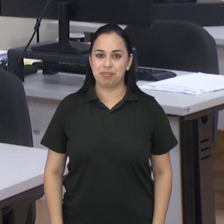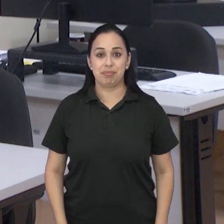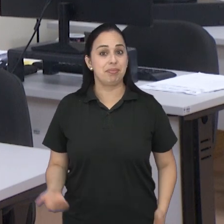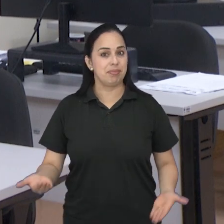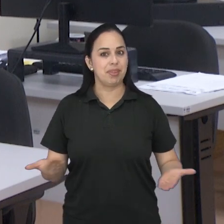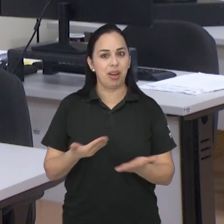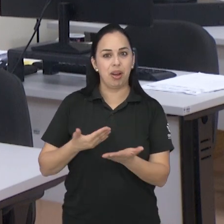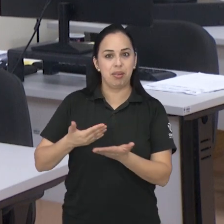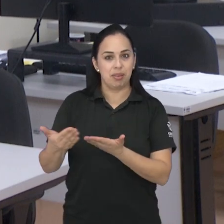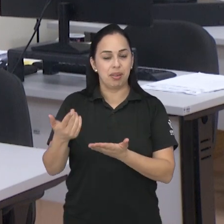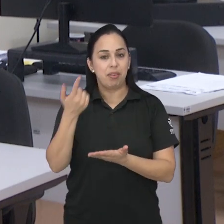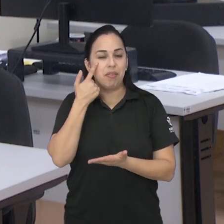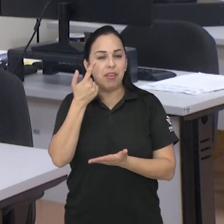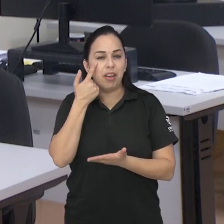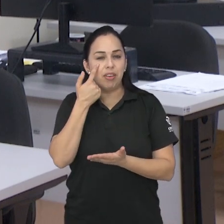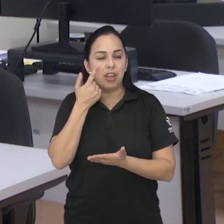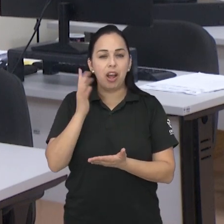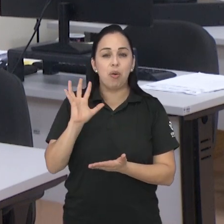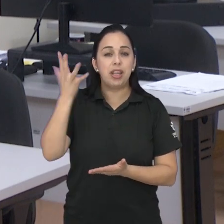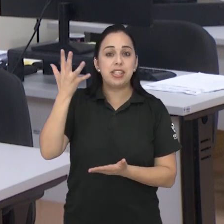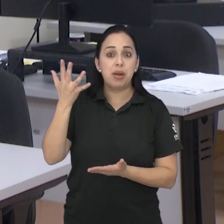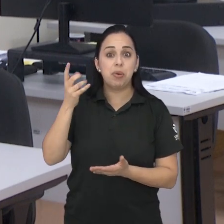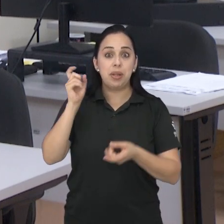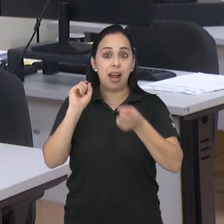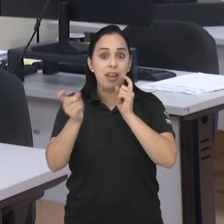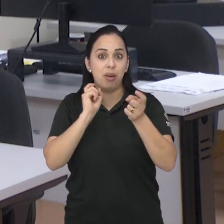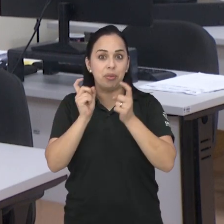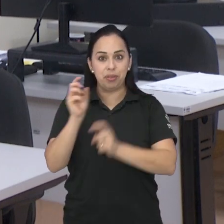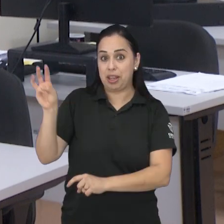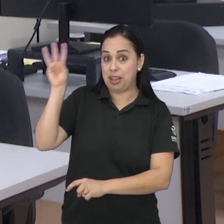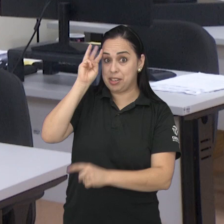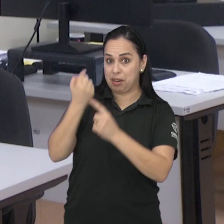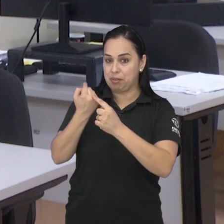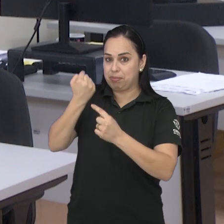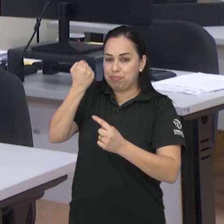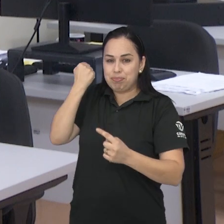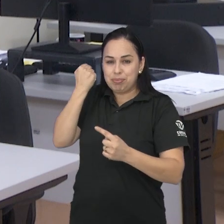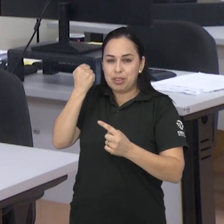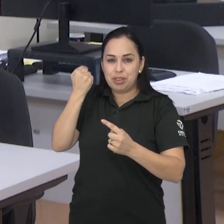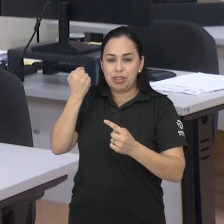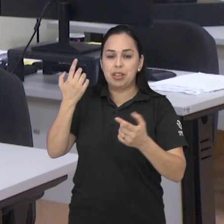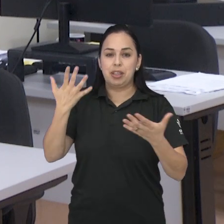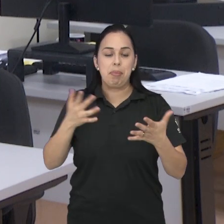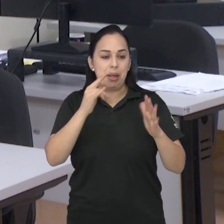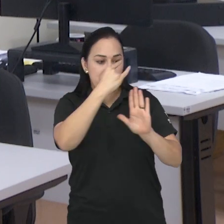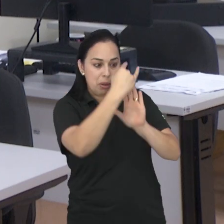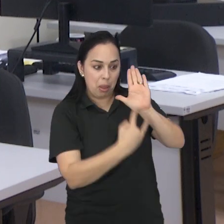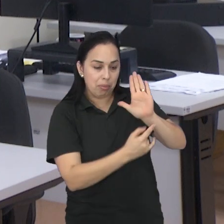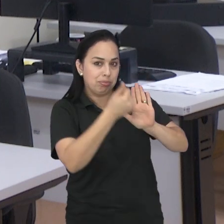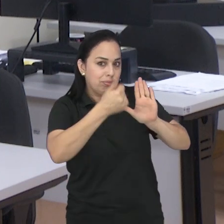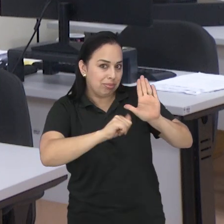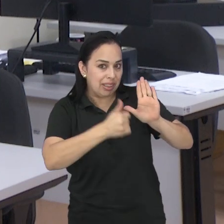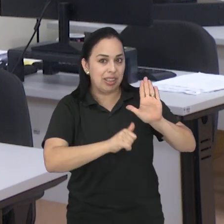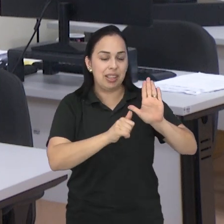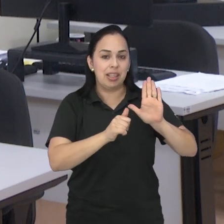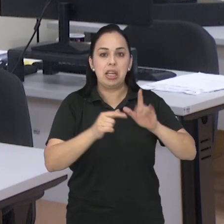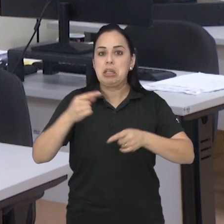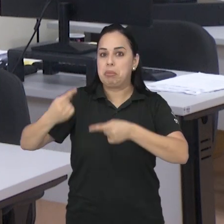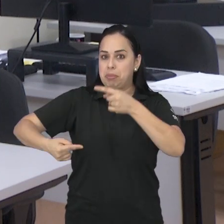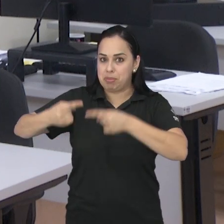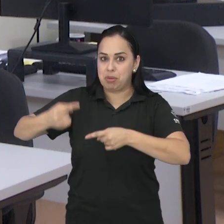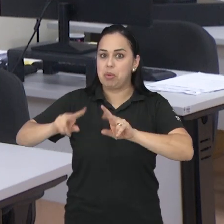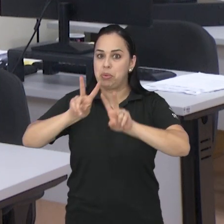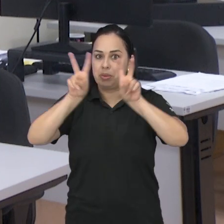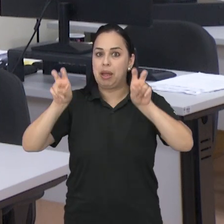A gente começa dando uma olhada no que aconteceu na sessão de Câmara desta terça-feira, que contou com a apreciação de documentos